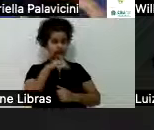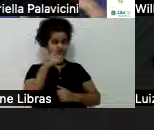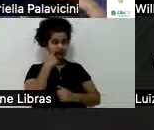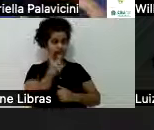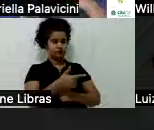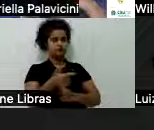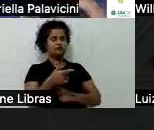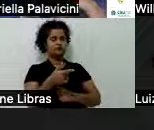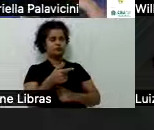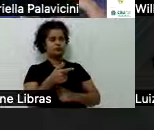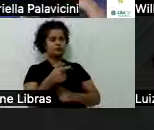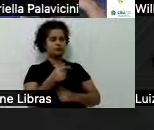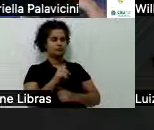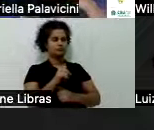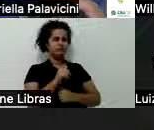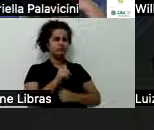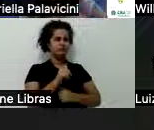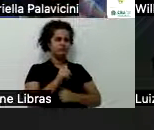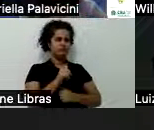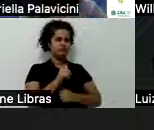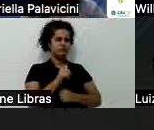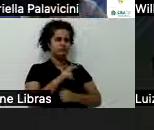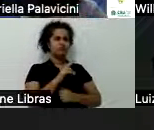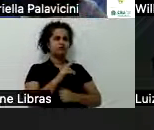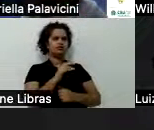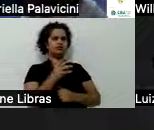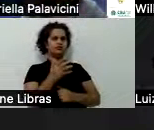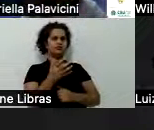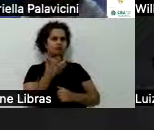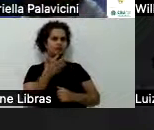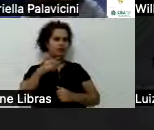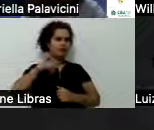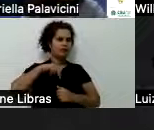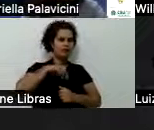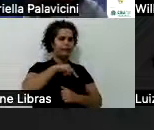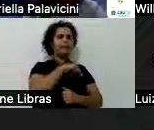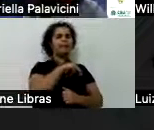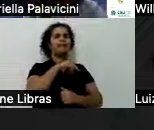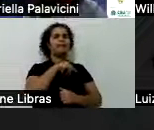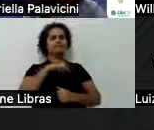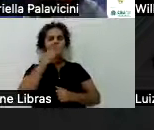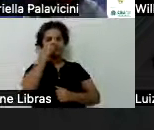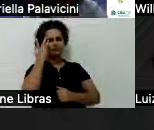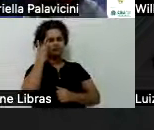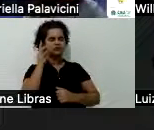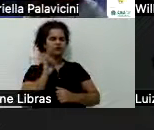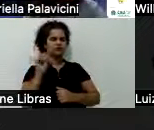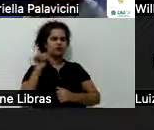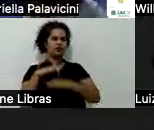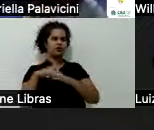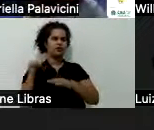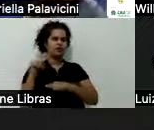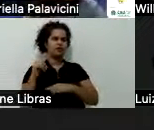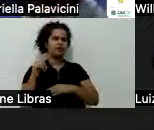tendência de ser cada vez mais pedestrializadas, né? E eles já chamam lá em Barcelona de superia não só